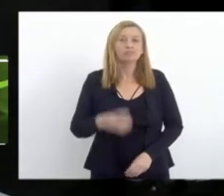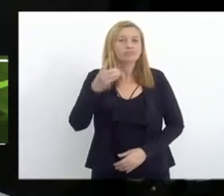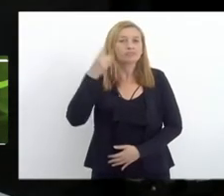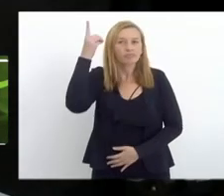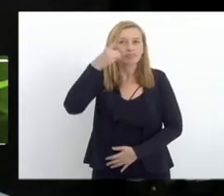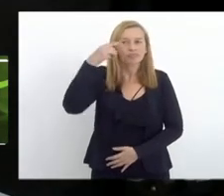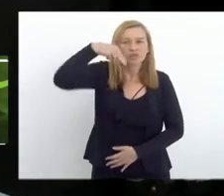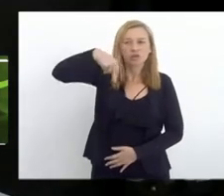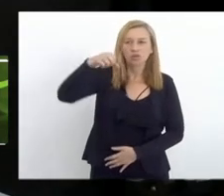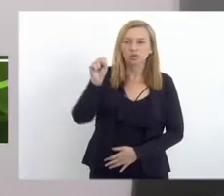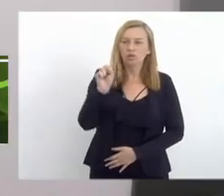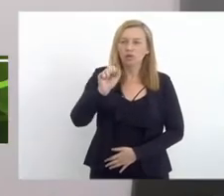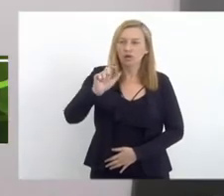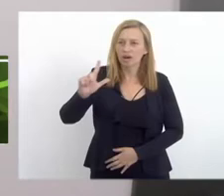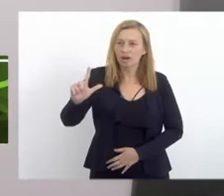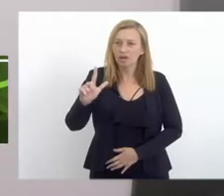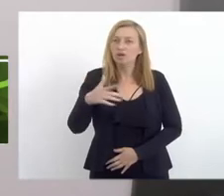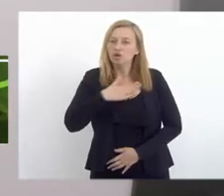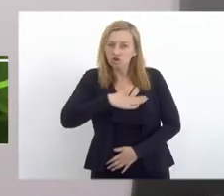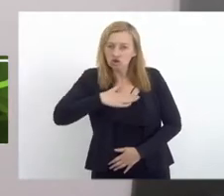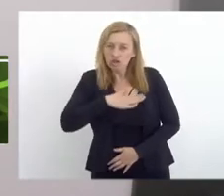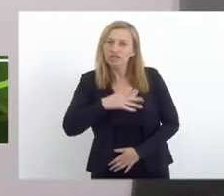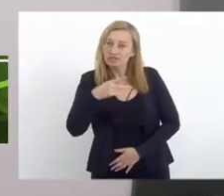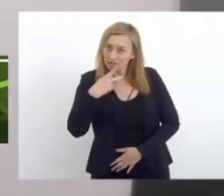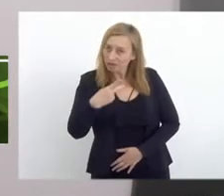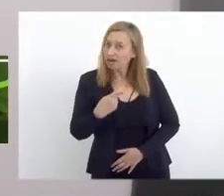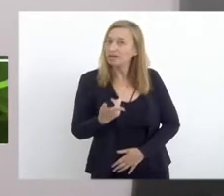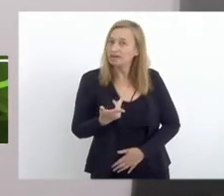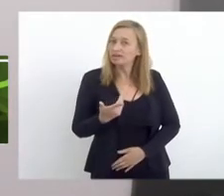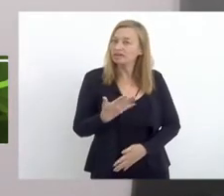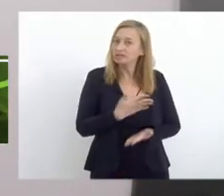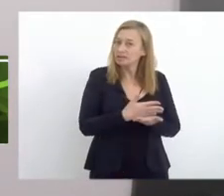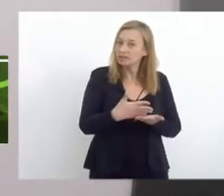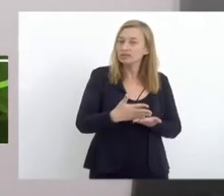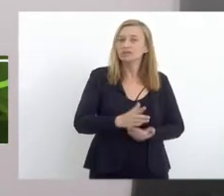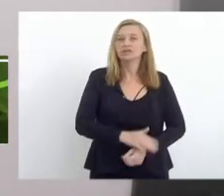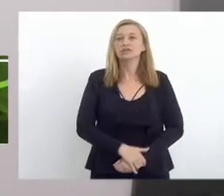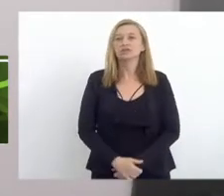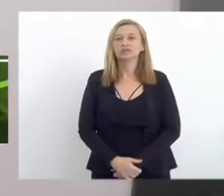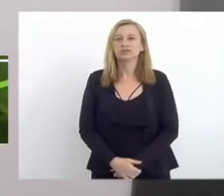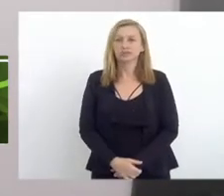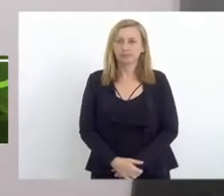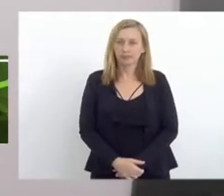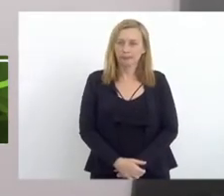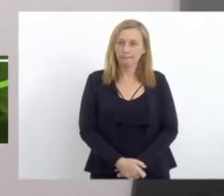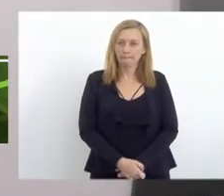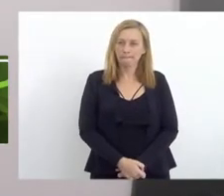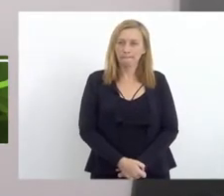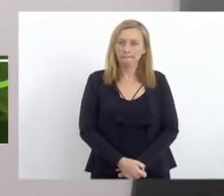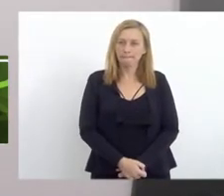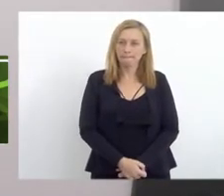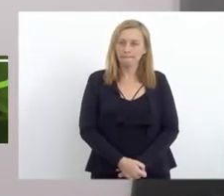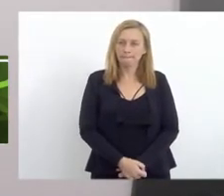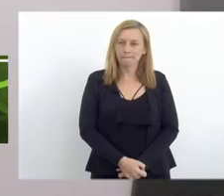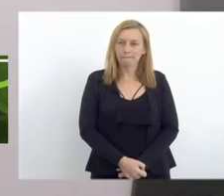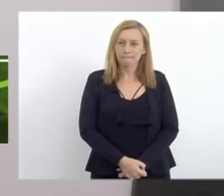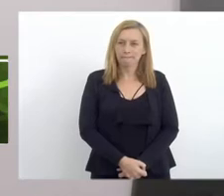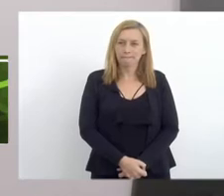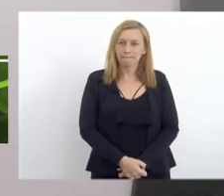Deputado Noel de Carvalho, o senhor gostaria de fazer suas considerações iniciais? Ele estava aqui, caiu a ligação dele.